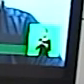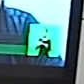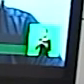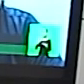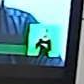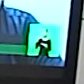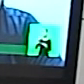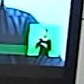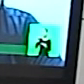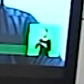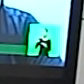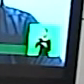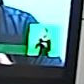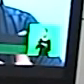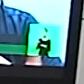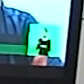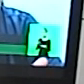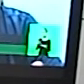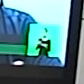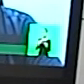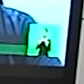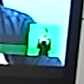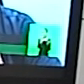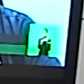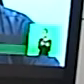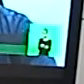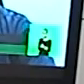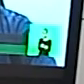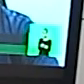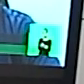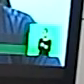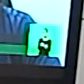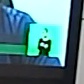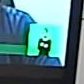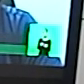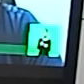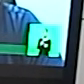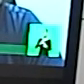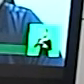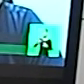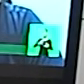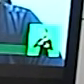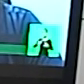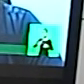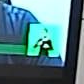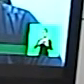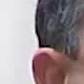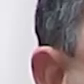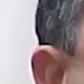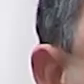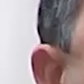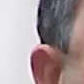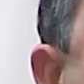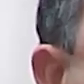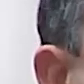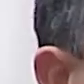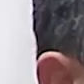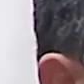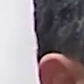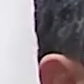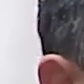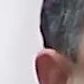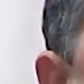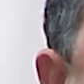assassinou duas professoras e três crianças, voltou a repercutir no plenário da Assembleia Legislativa. Deputados